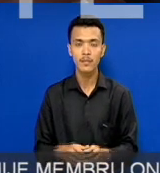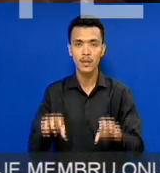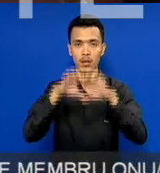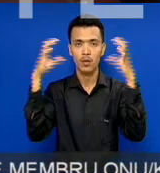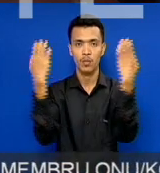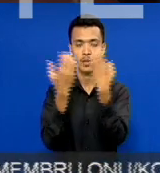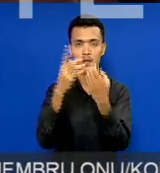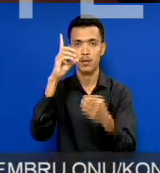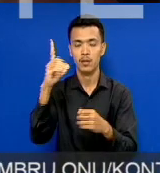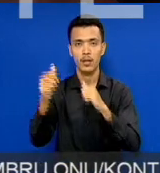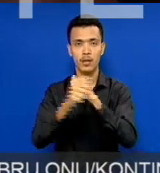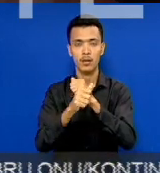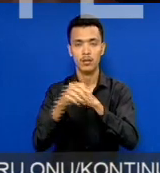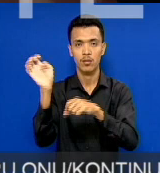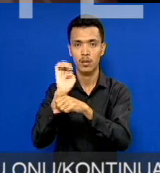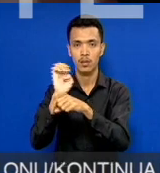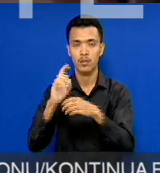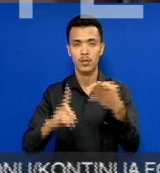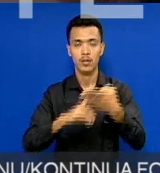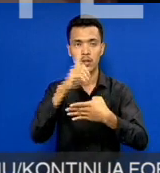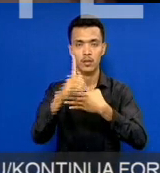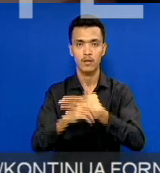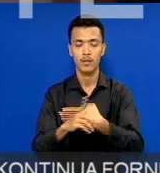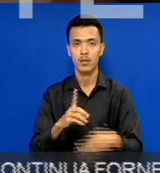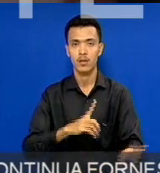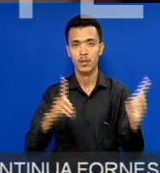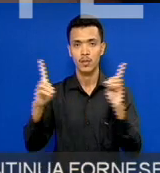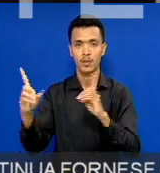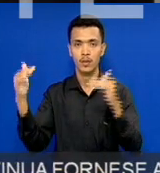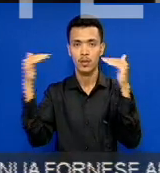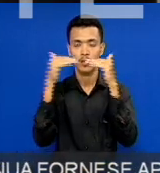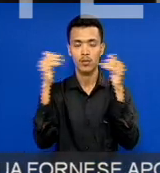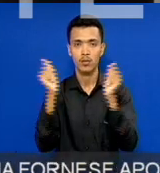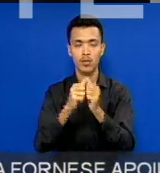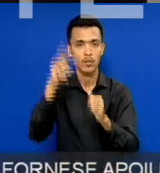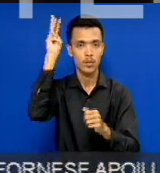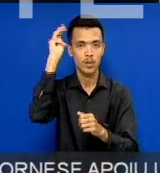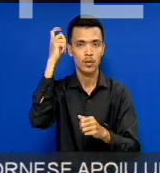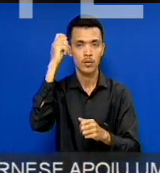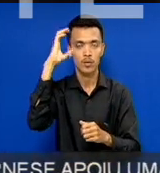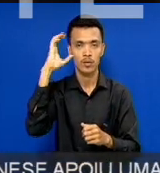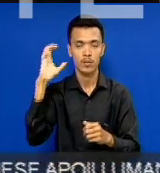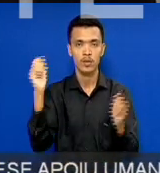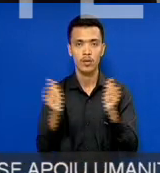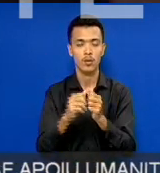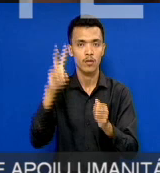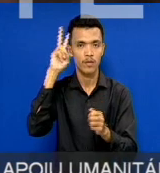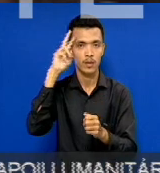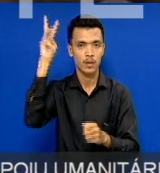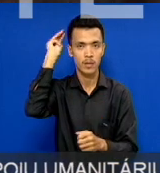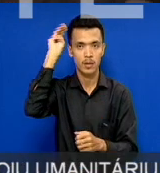Comissão de Trata Assunto Economia no Desenvolvimento realiza audiência com o Ministro Comércio e Indústria, no Vice-Ministro,